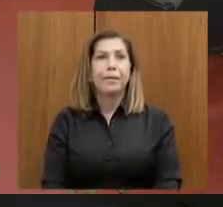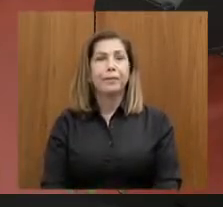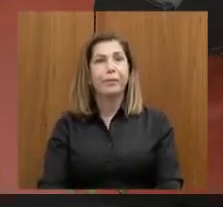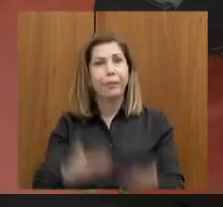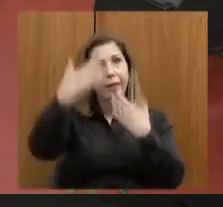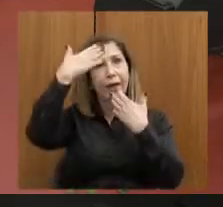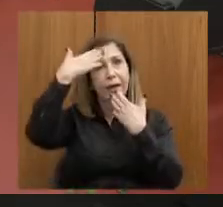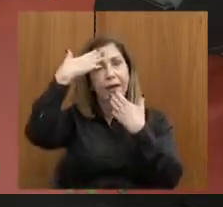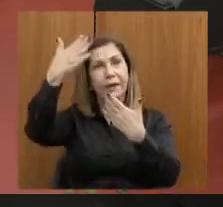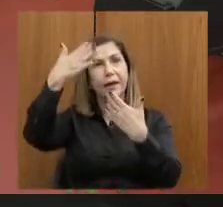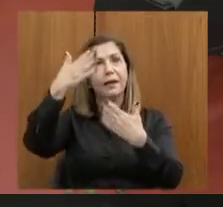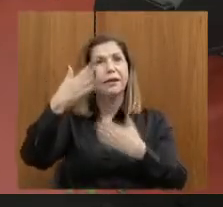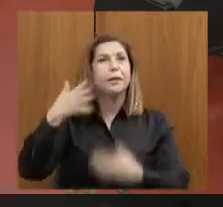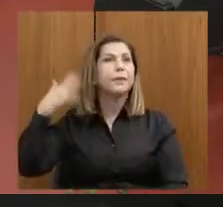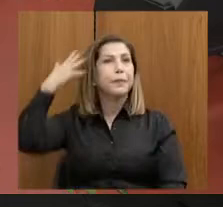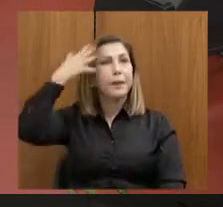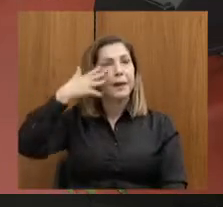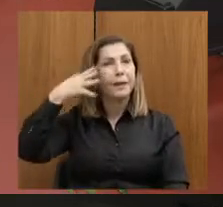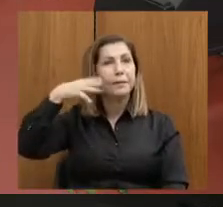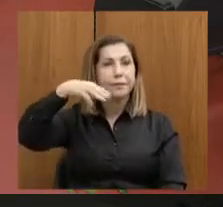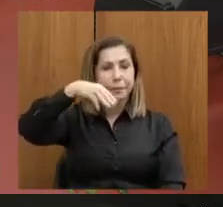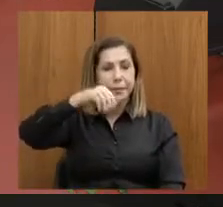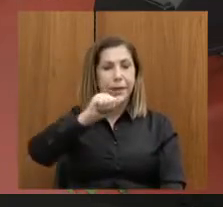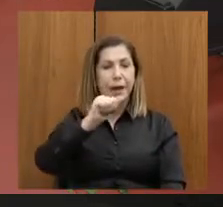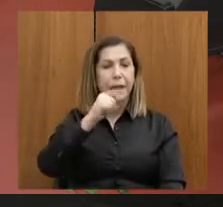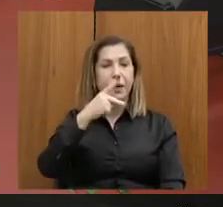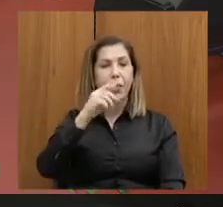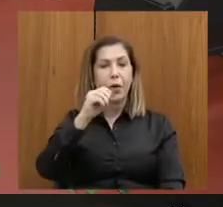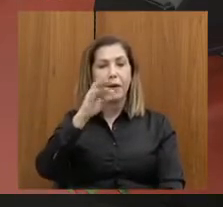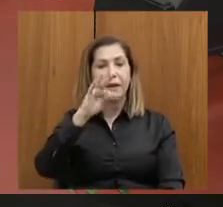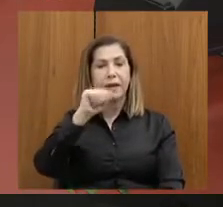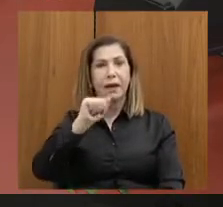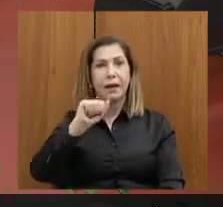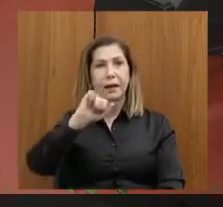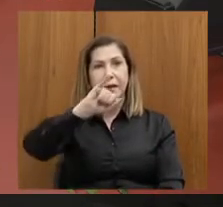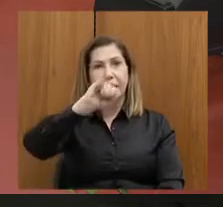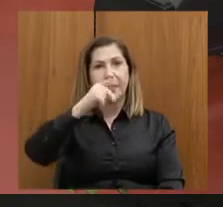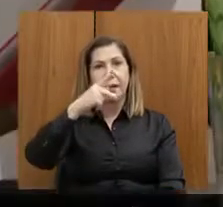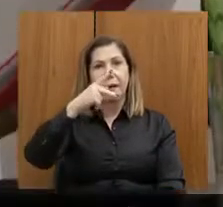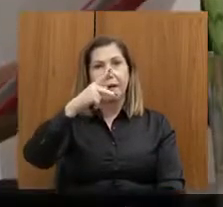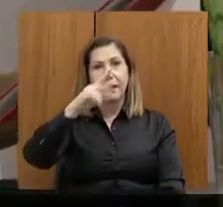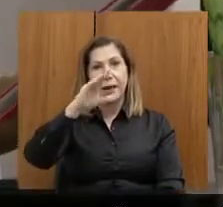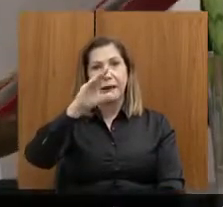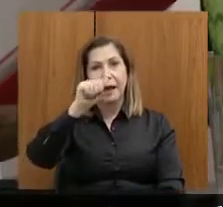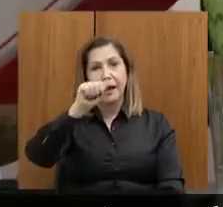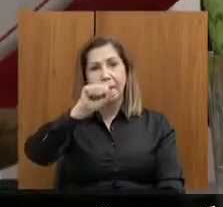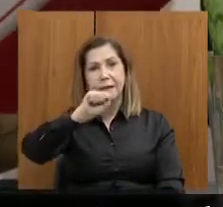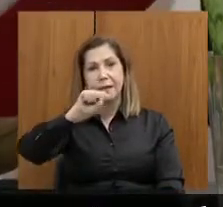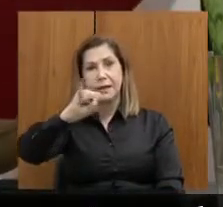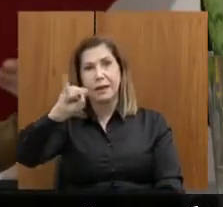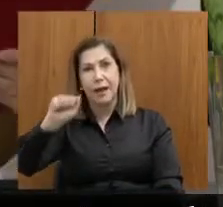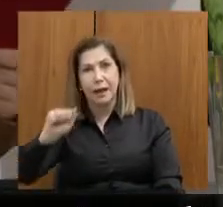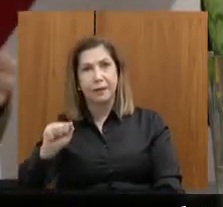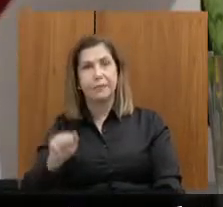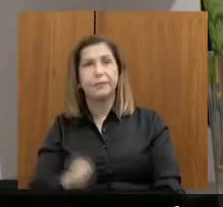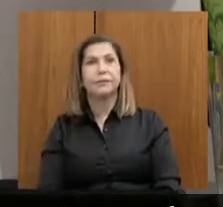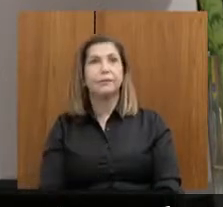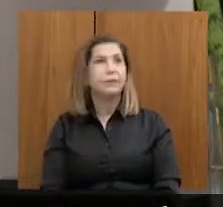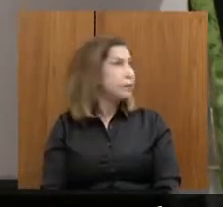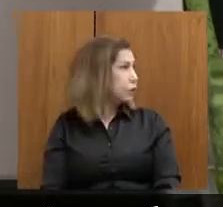agradeço as palavras da senhora makota Cássia endoi Ale a